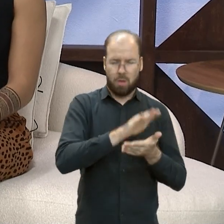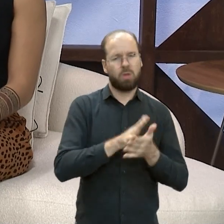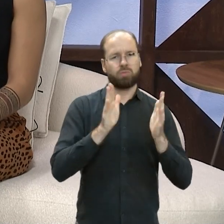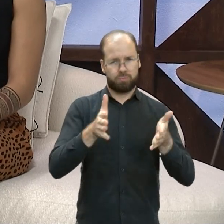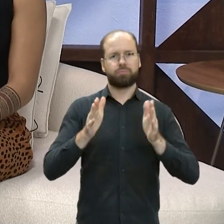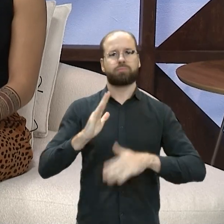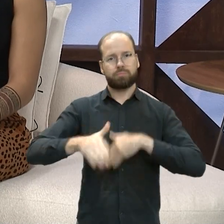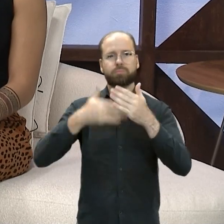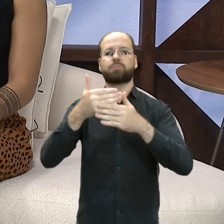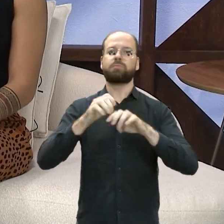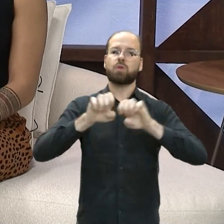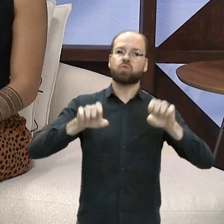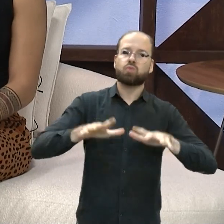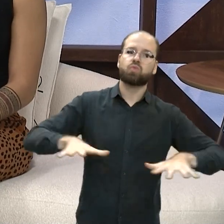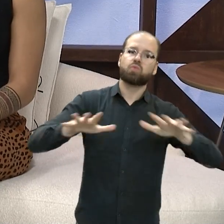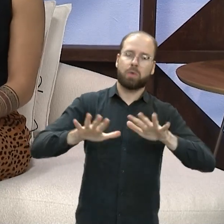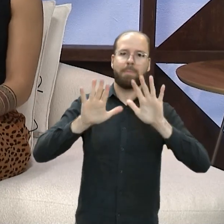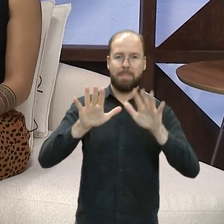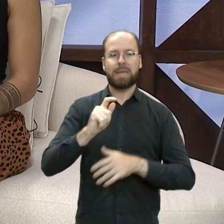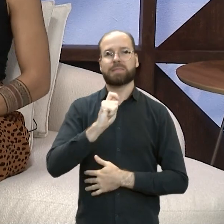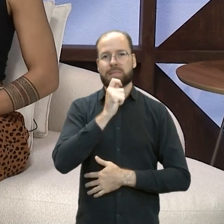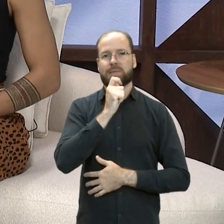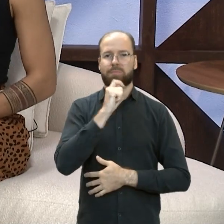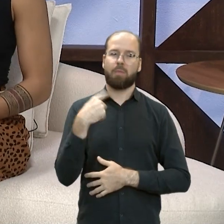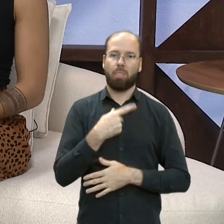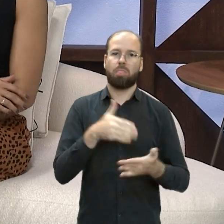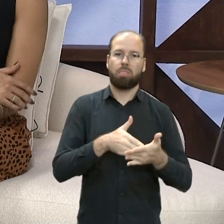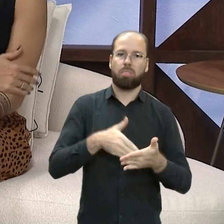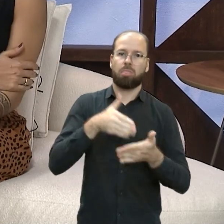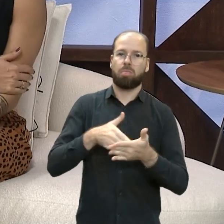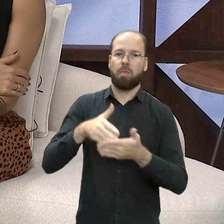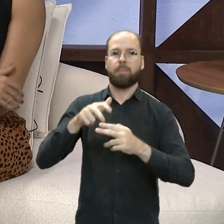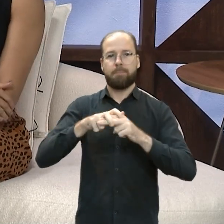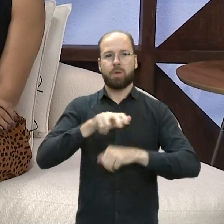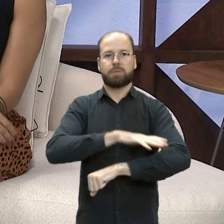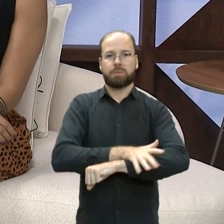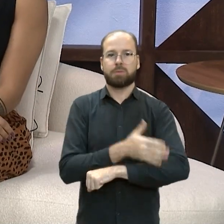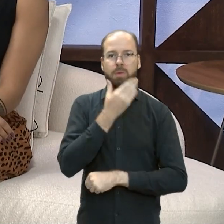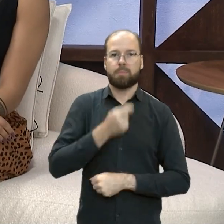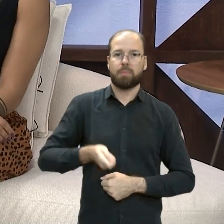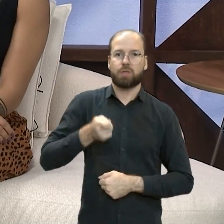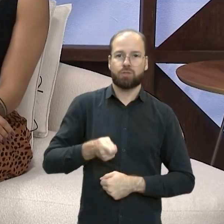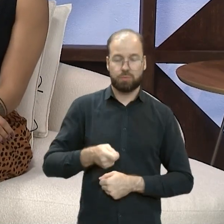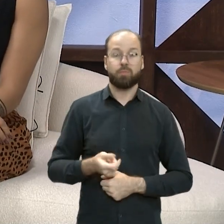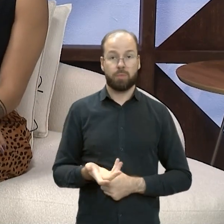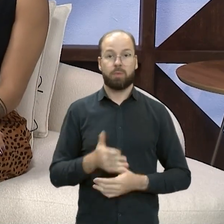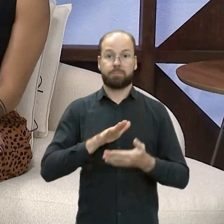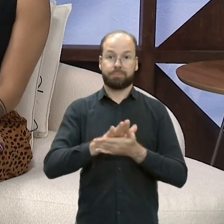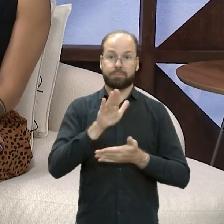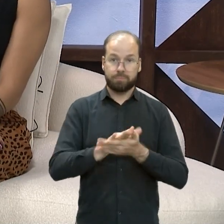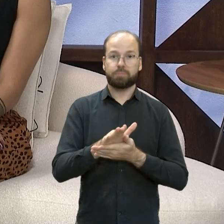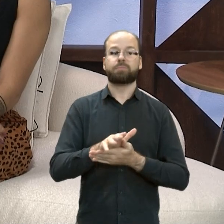avanços estruturais, nós ainda somos esbarradas pelo racismo, pelo machismo, né? Então, publicar não é uma